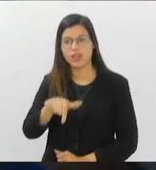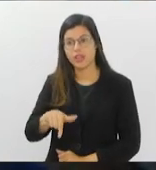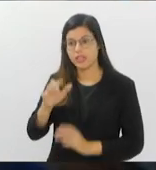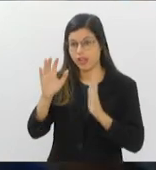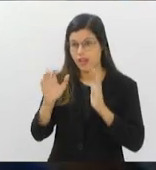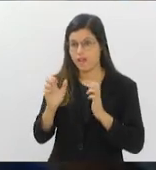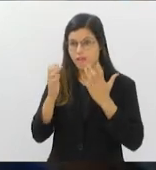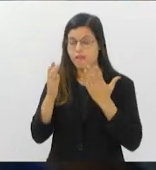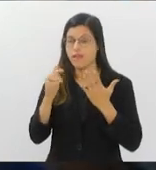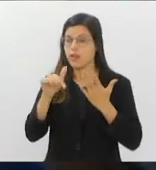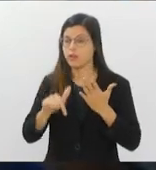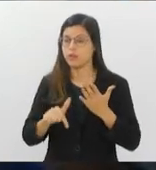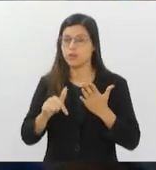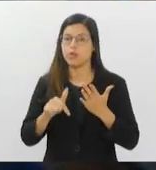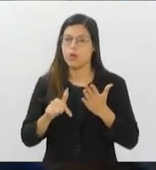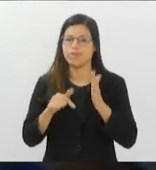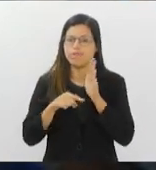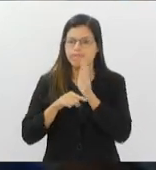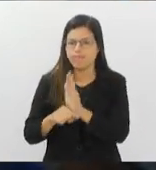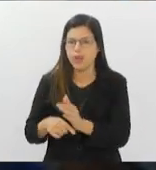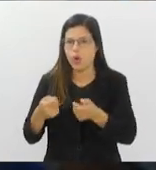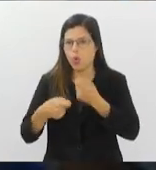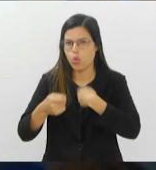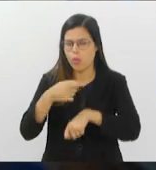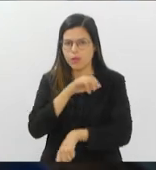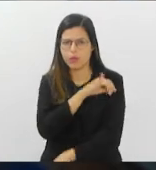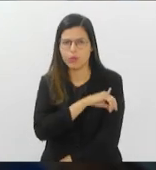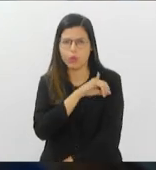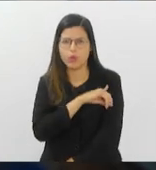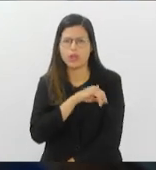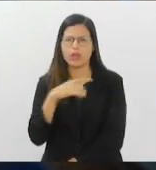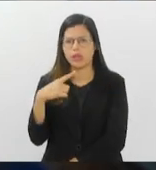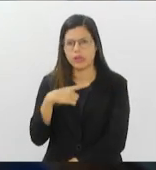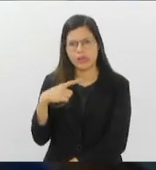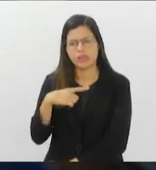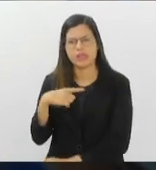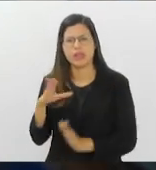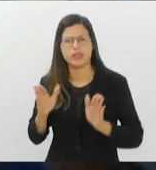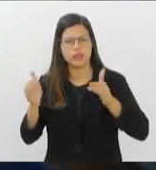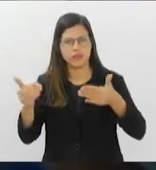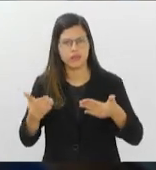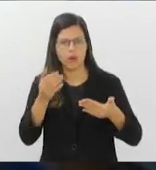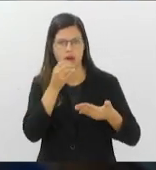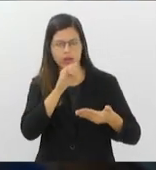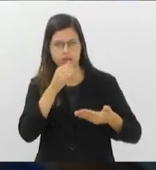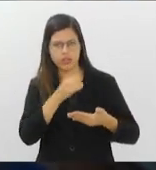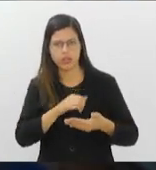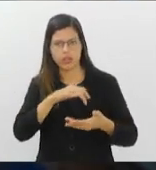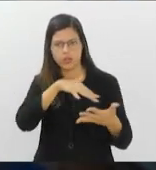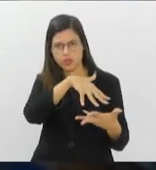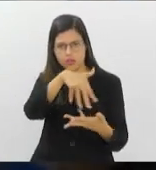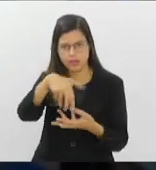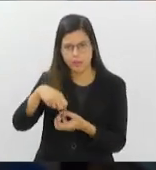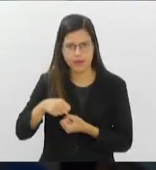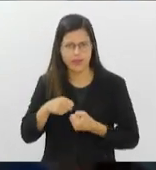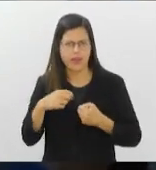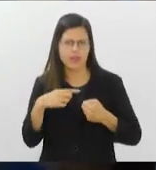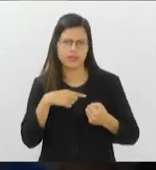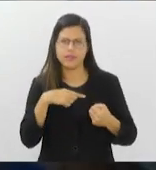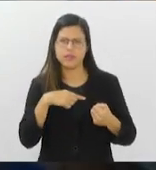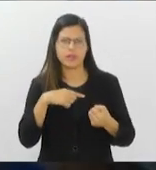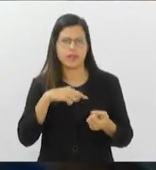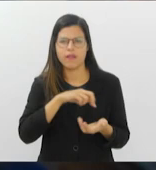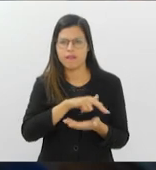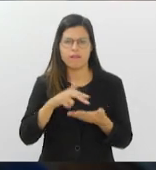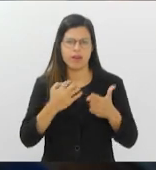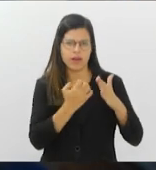para a economia do Rio de Janeiro. Rio de Janeiro, que tem essa vocação natural para energia, sustentabilidade, sede de grandes empresas, instituições